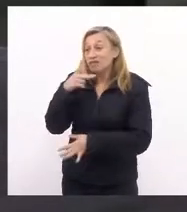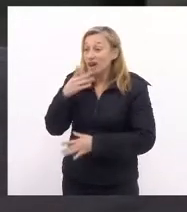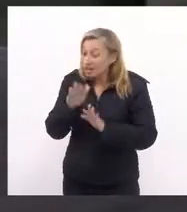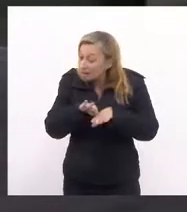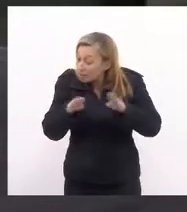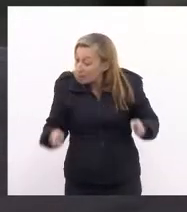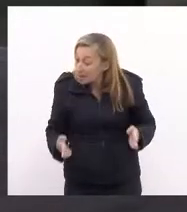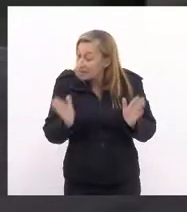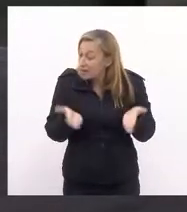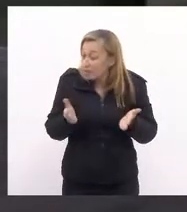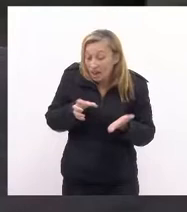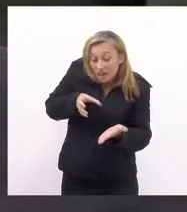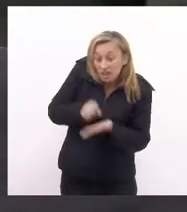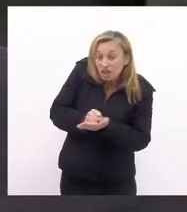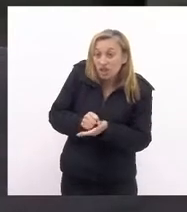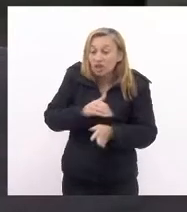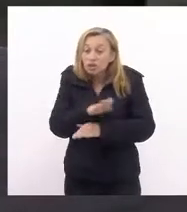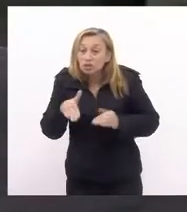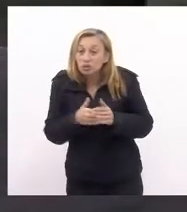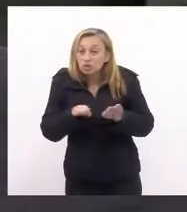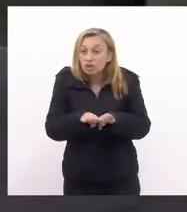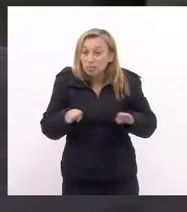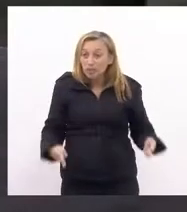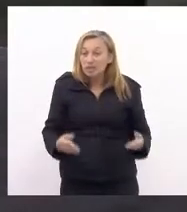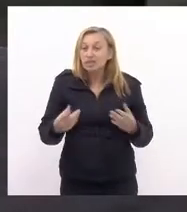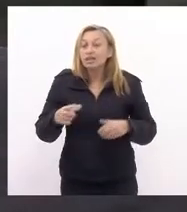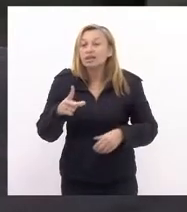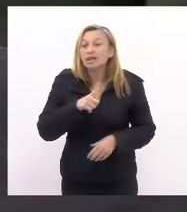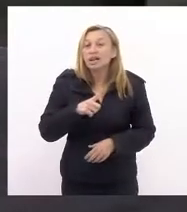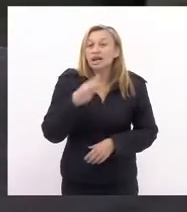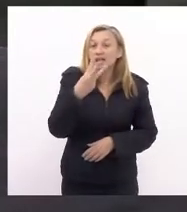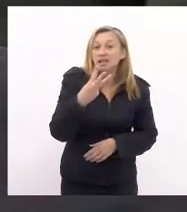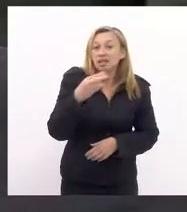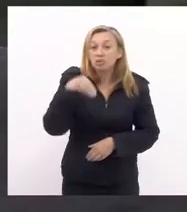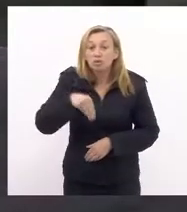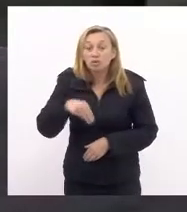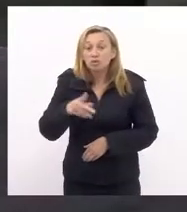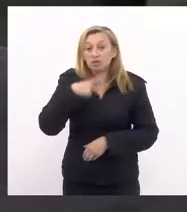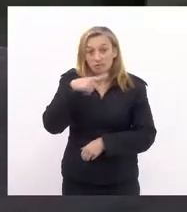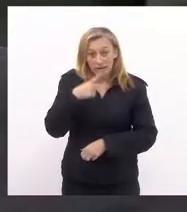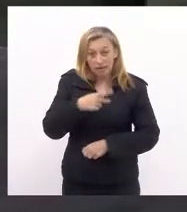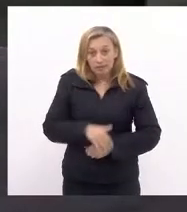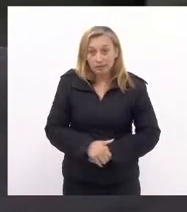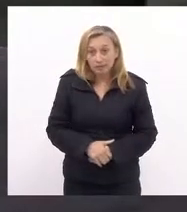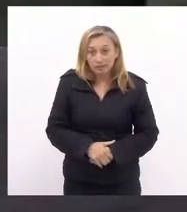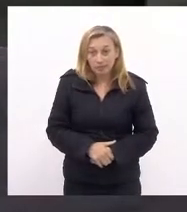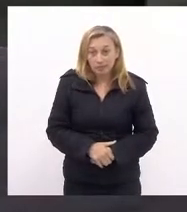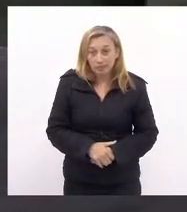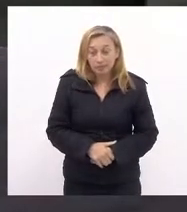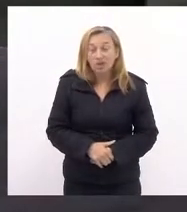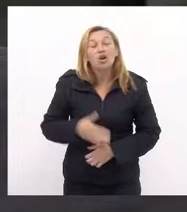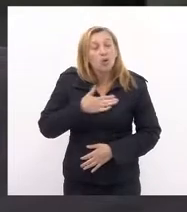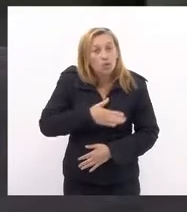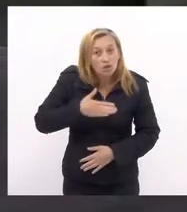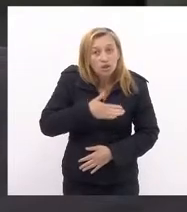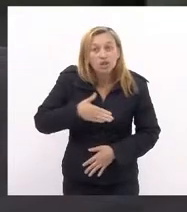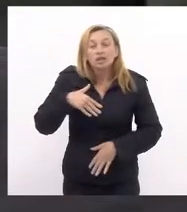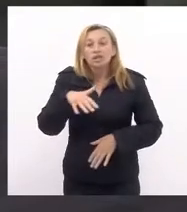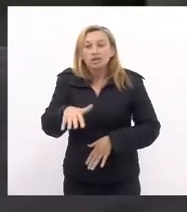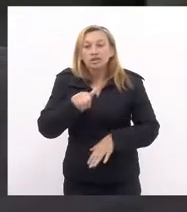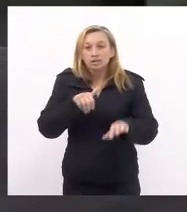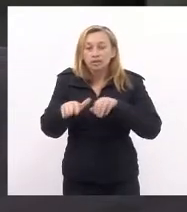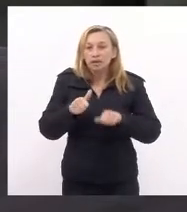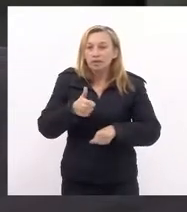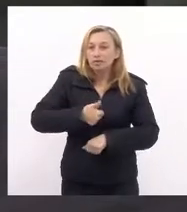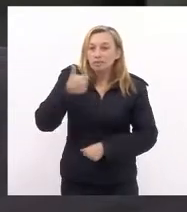mesa, deixando registrado que todos na mesa terão 3 minutos de fala. E eu gostaria de chamar